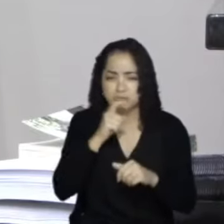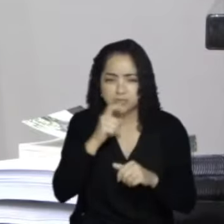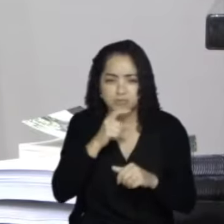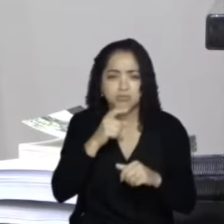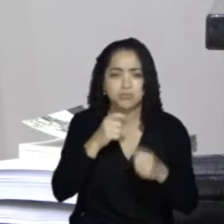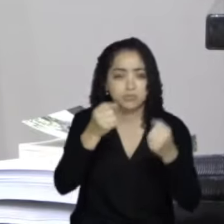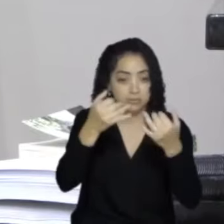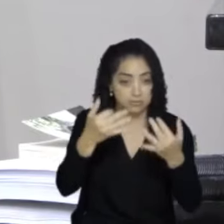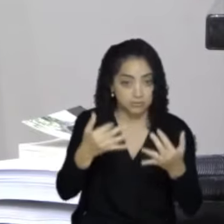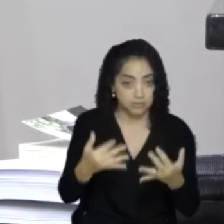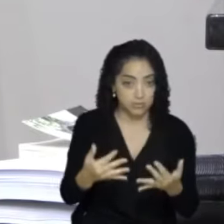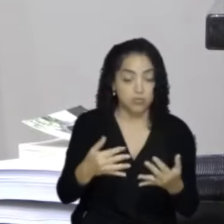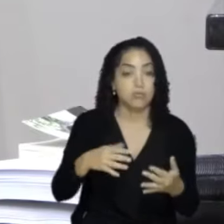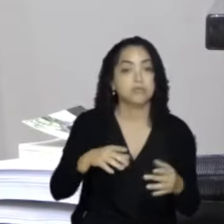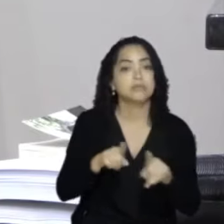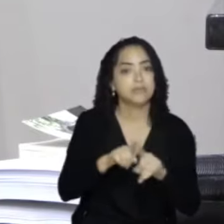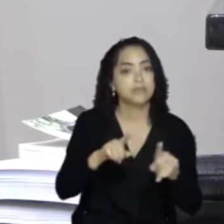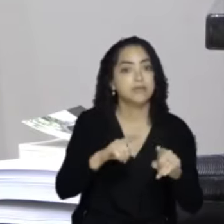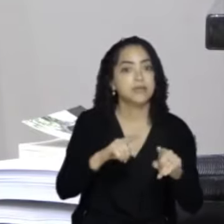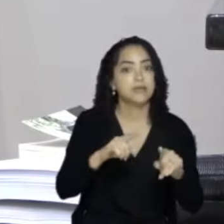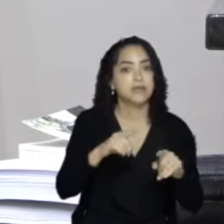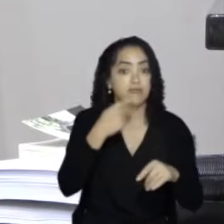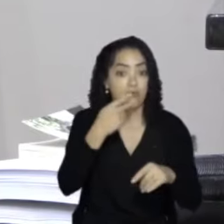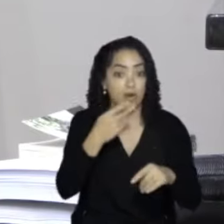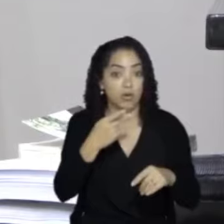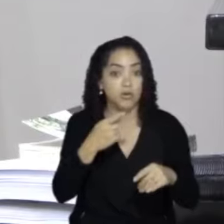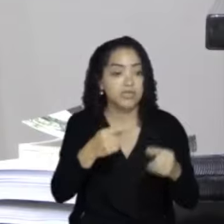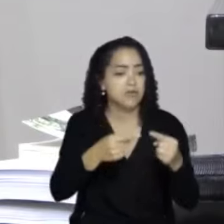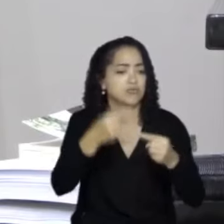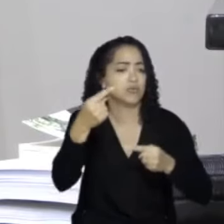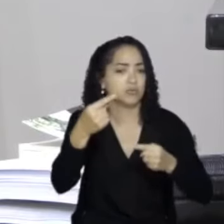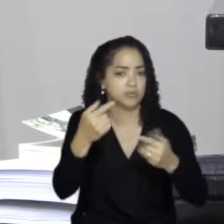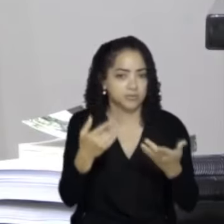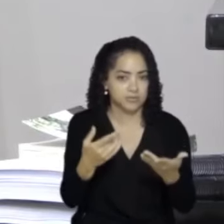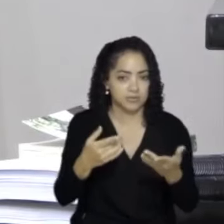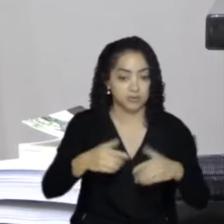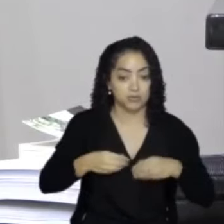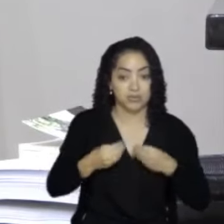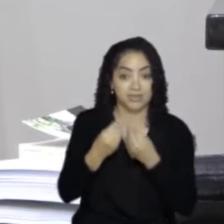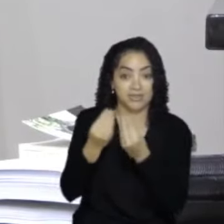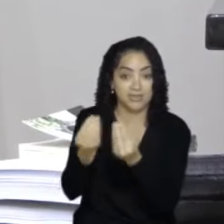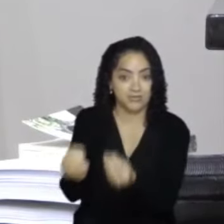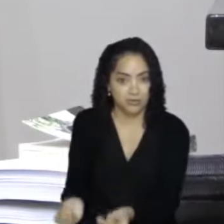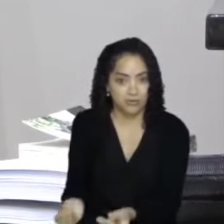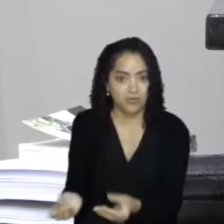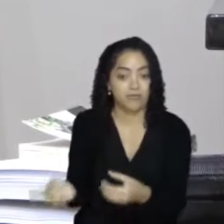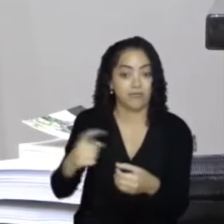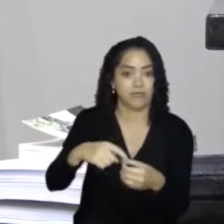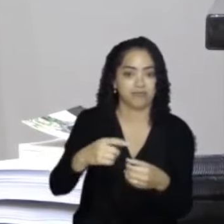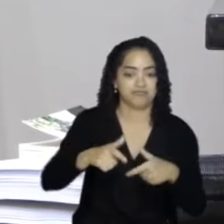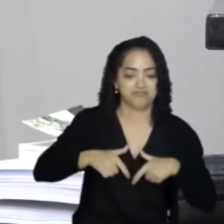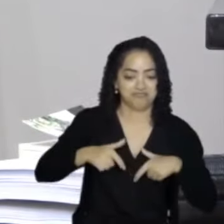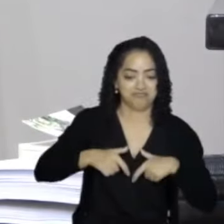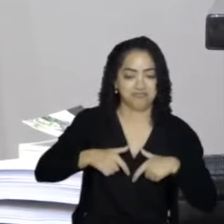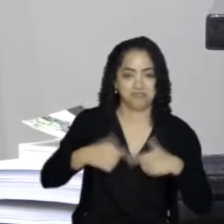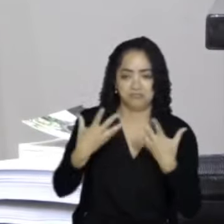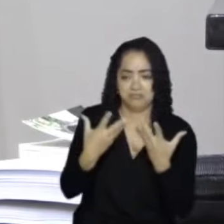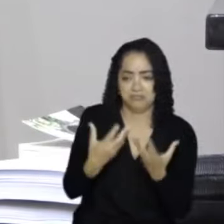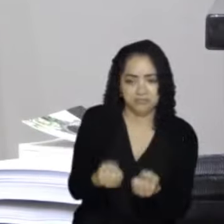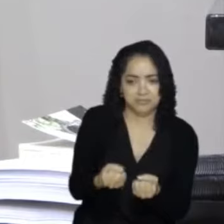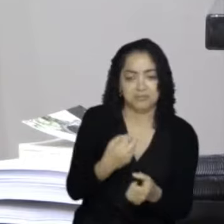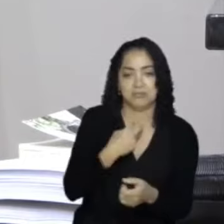eu também fui acusada de ser incoerente. Segundo a deputada, eu devia devolver a minha medalha. Porque é muito incoerente a senhora aceitar uma medalha de Antonieta de